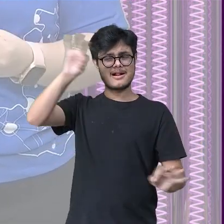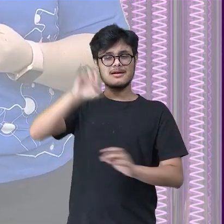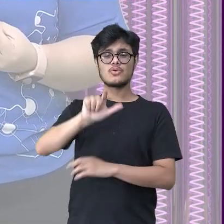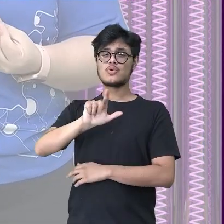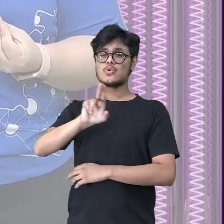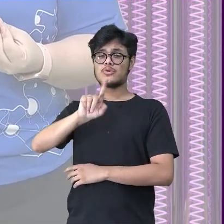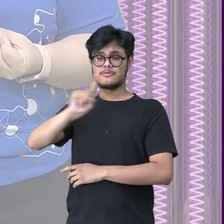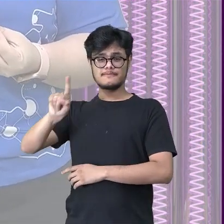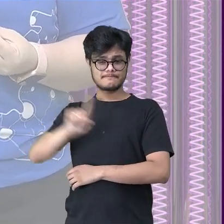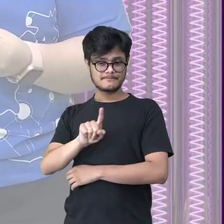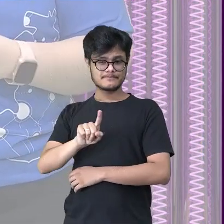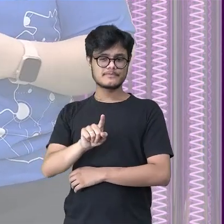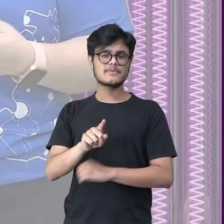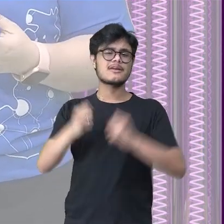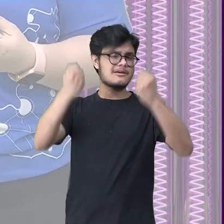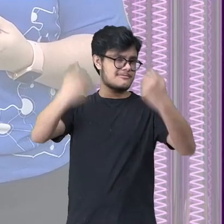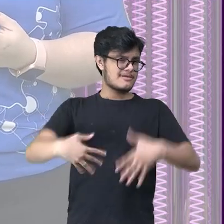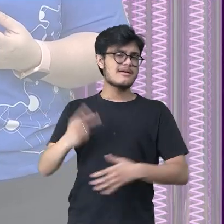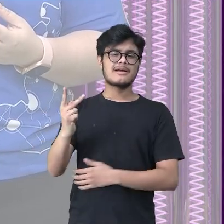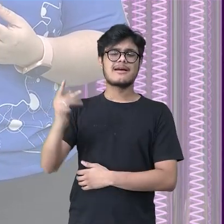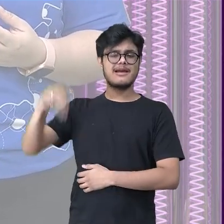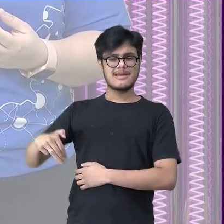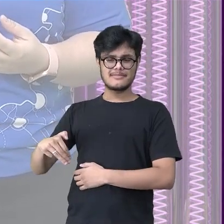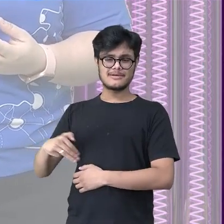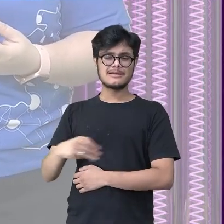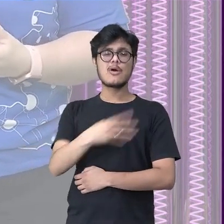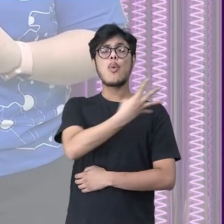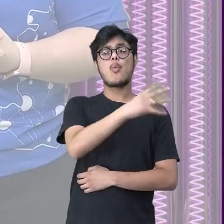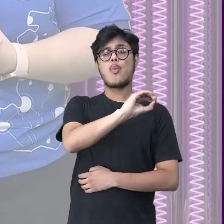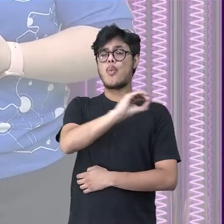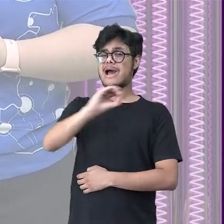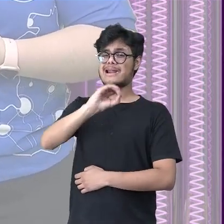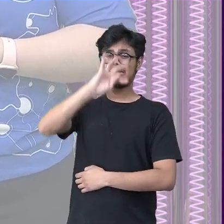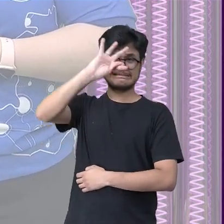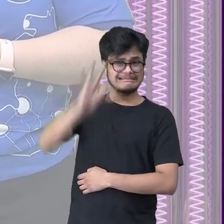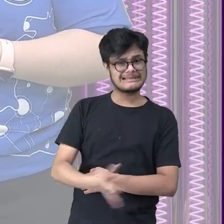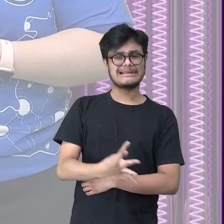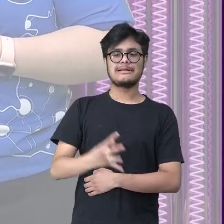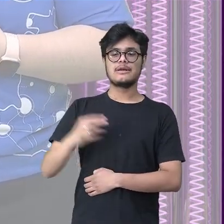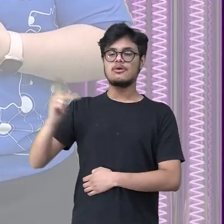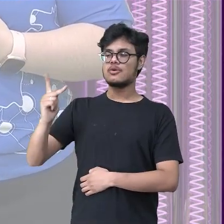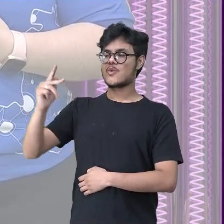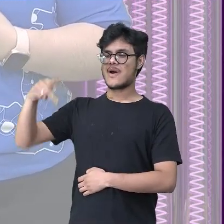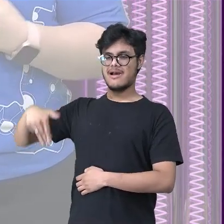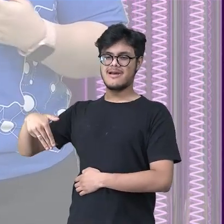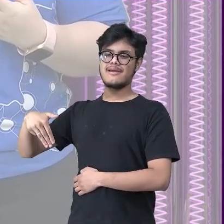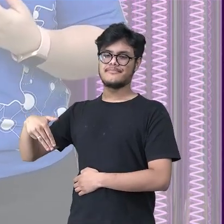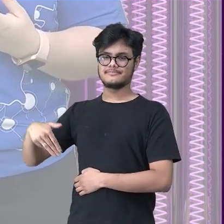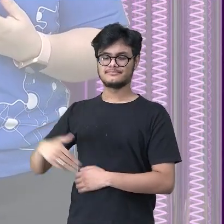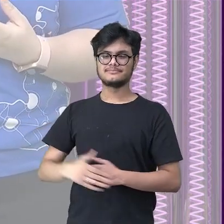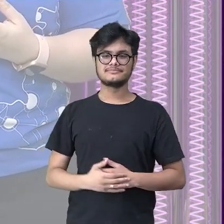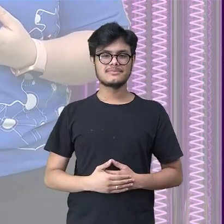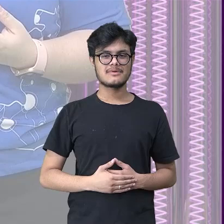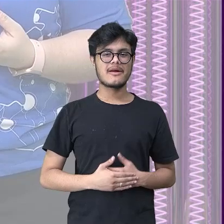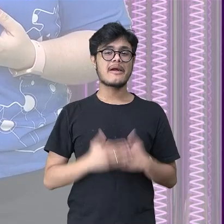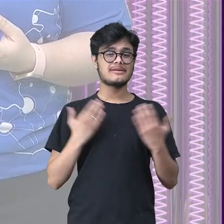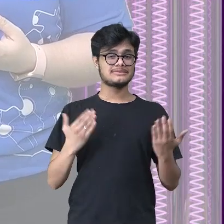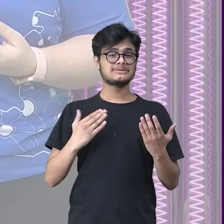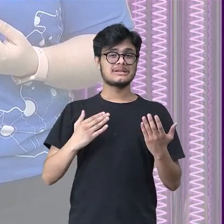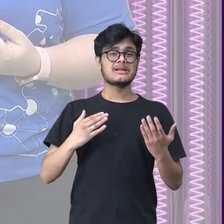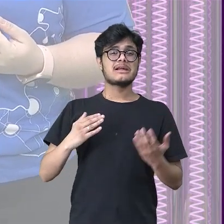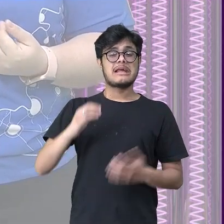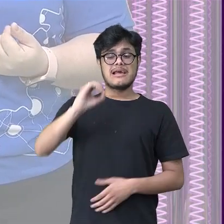fosse colocar isso em quilômetro, daria aí mais de 40 trilhões de quilômetros de distância. E ela é a estrela